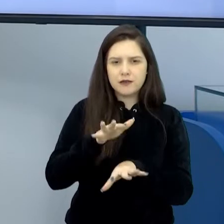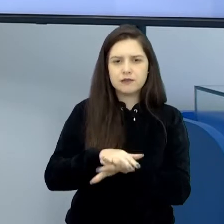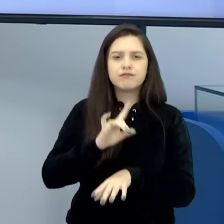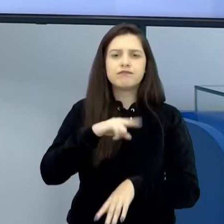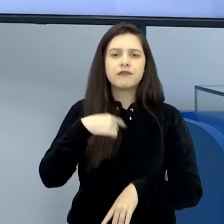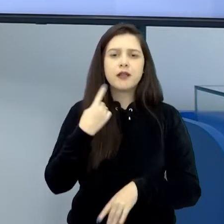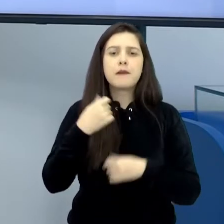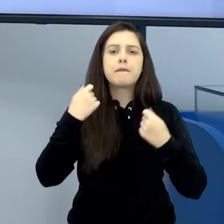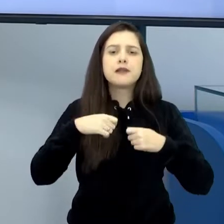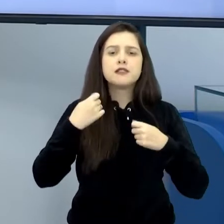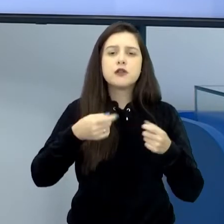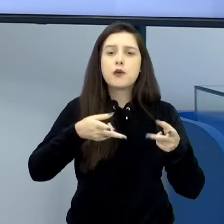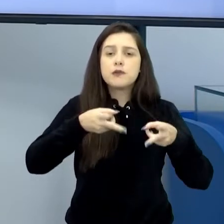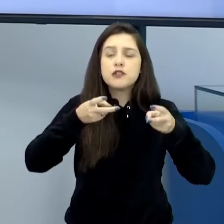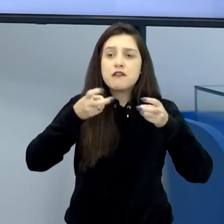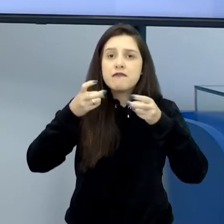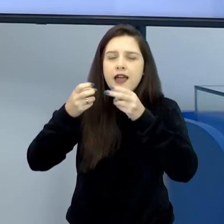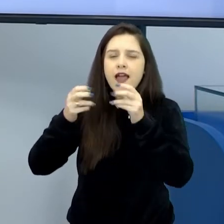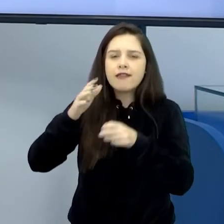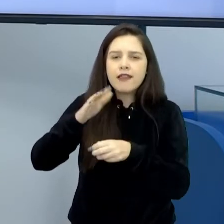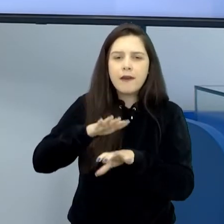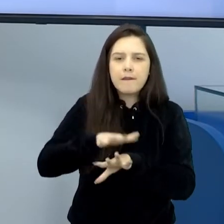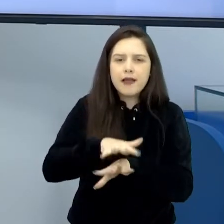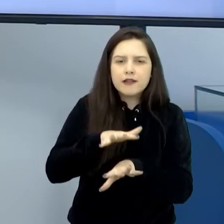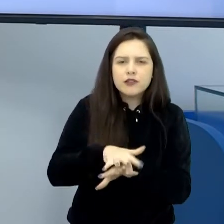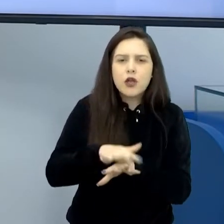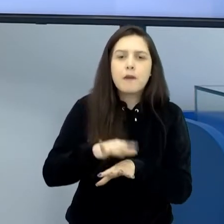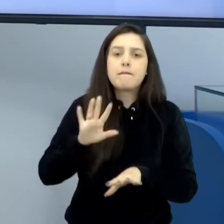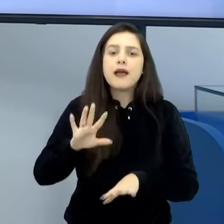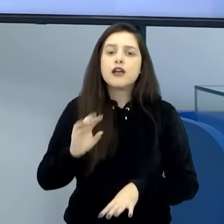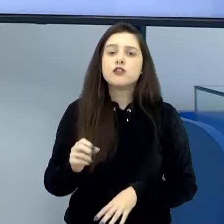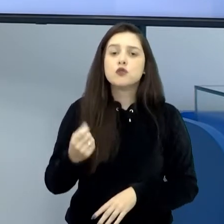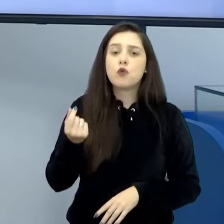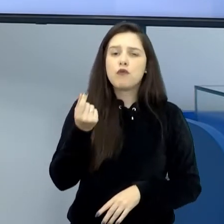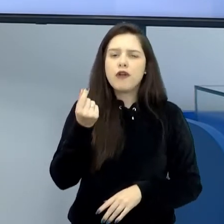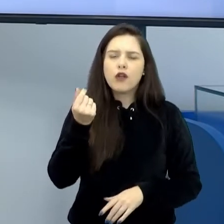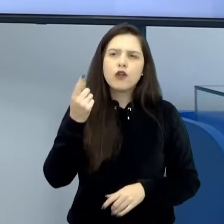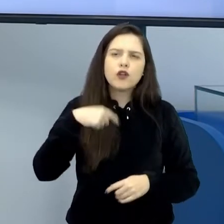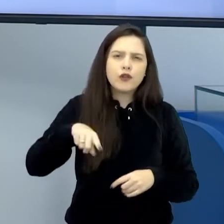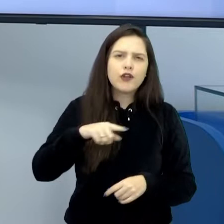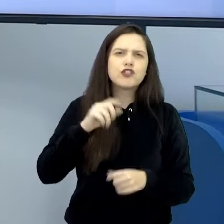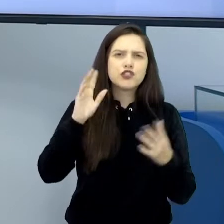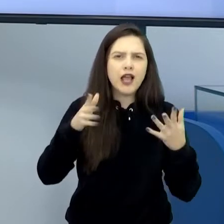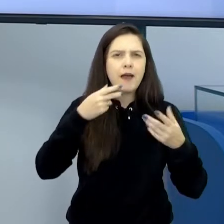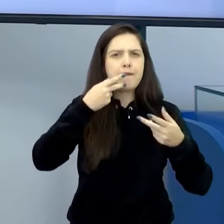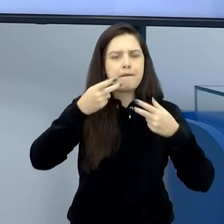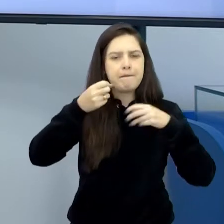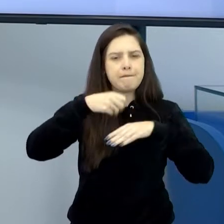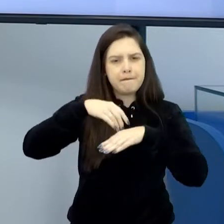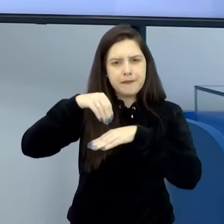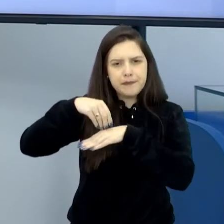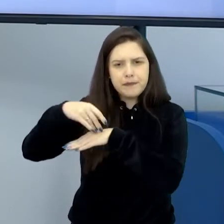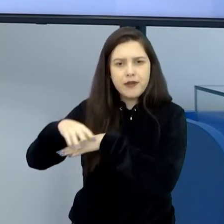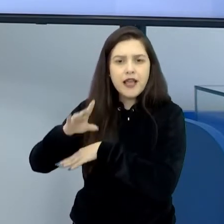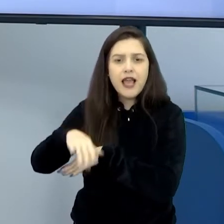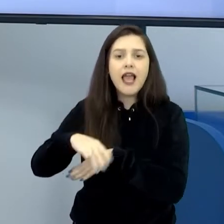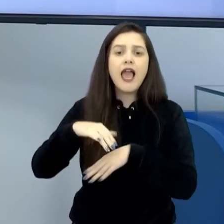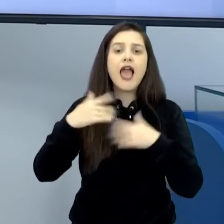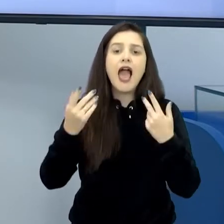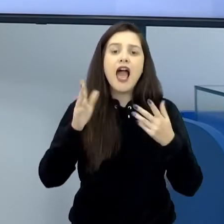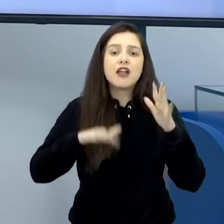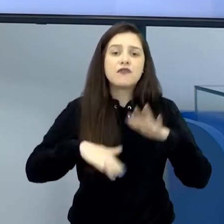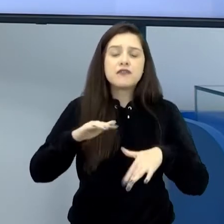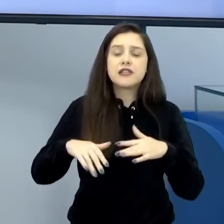nós temos que ter valores matemáticos. E o valor da constante é um valor que nós consideramos adimensional, ou seja, ele é um valor que não tem